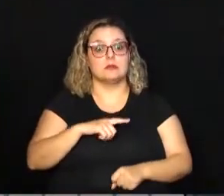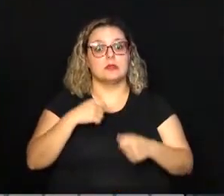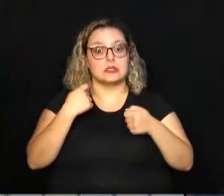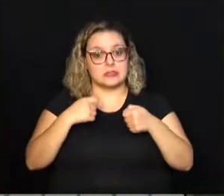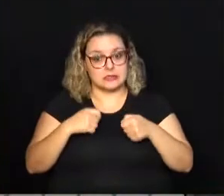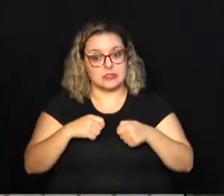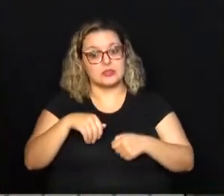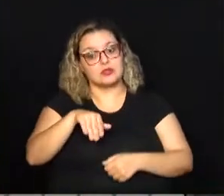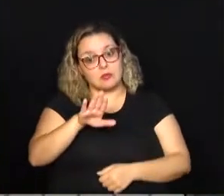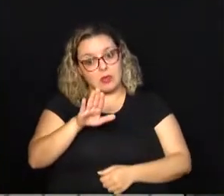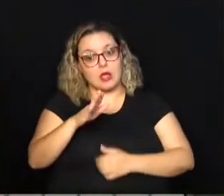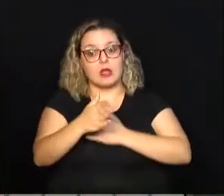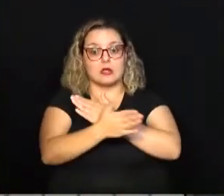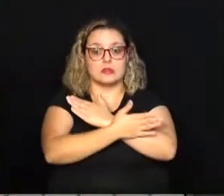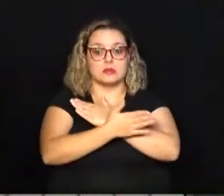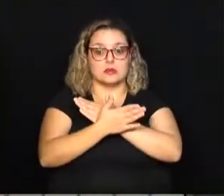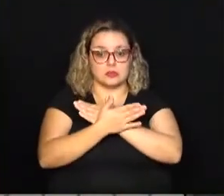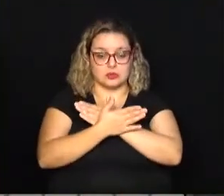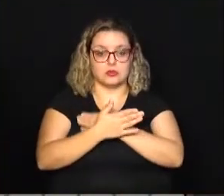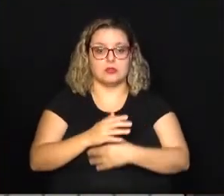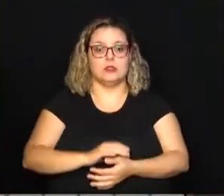ser